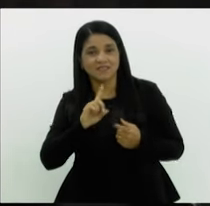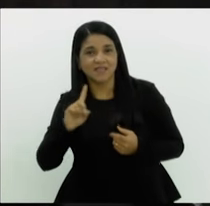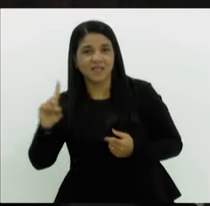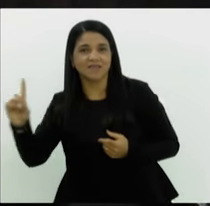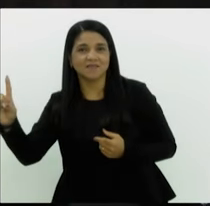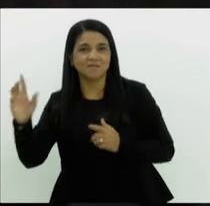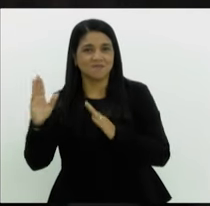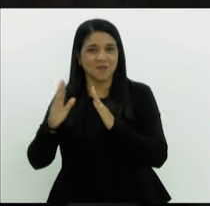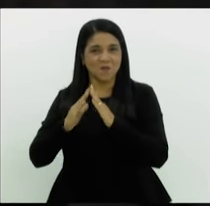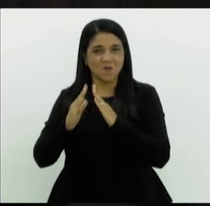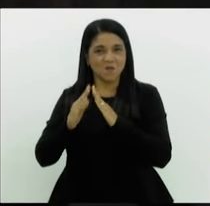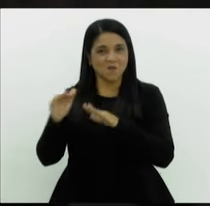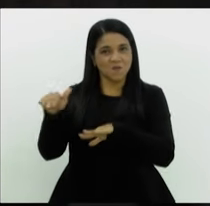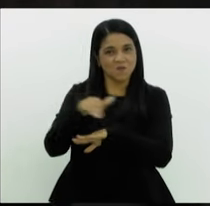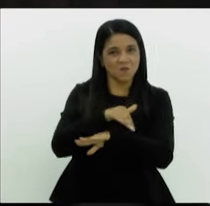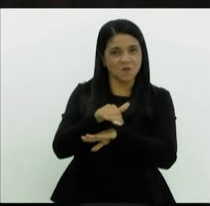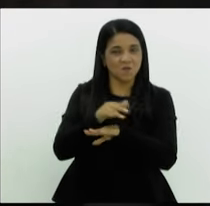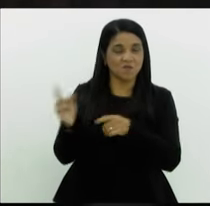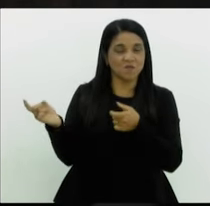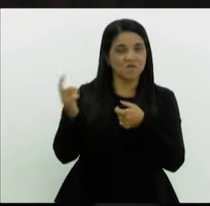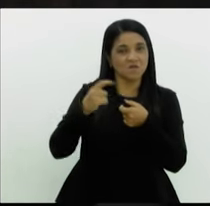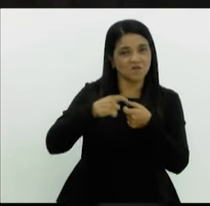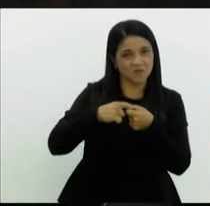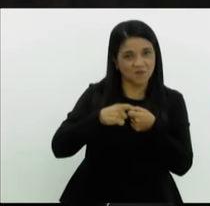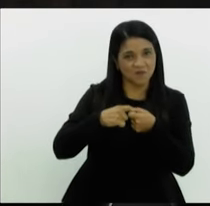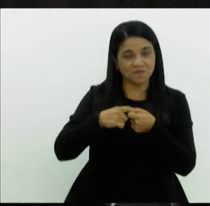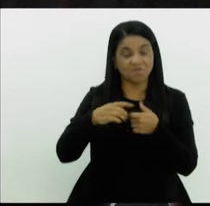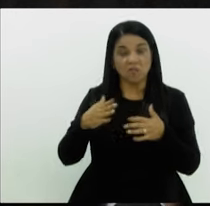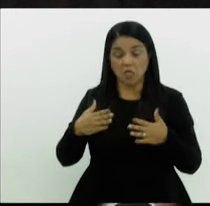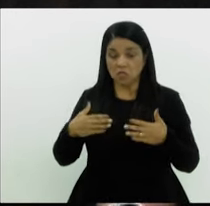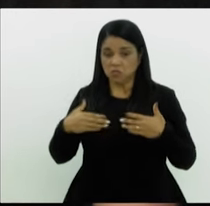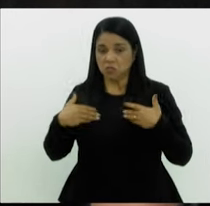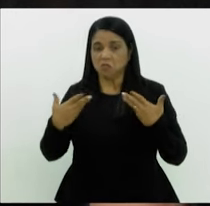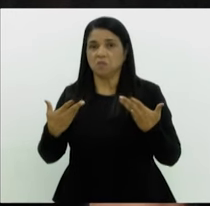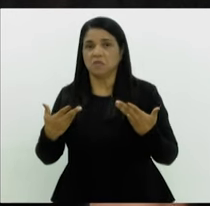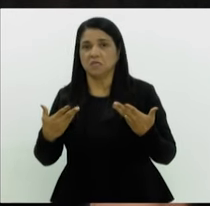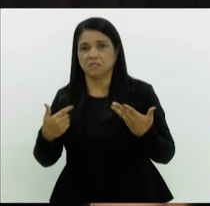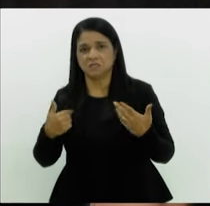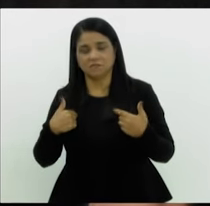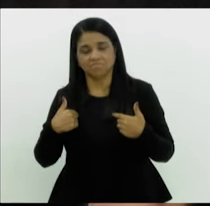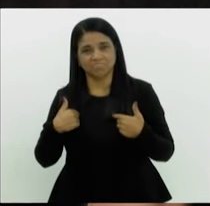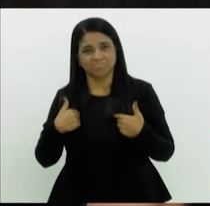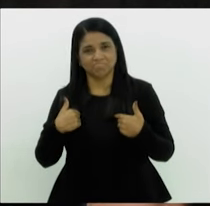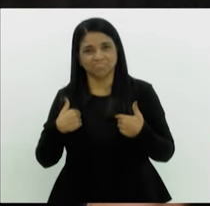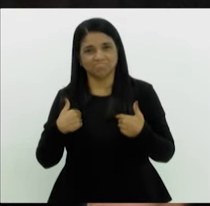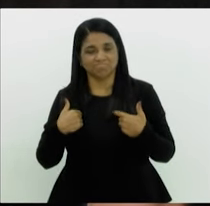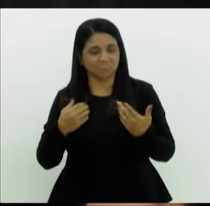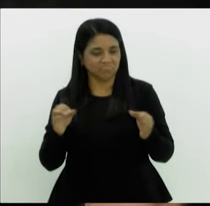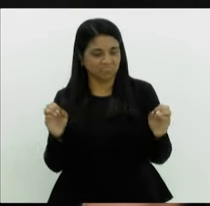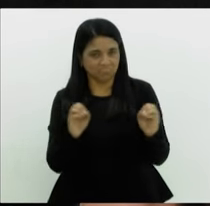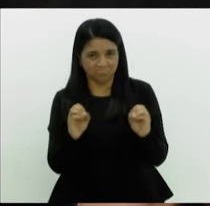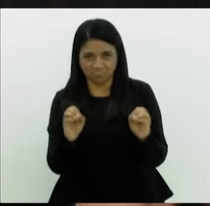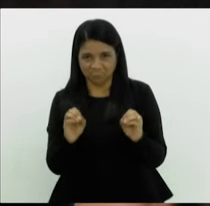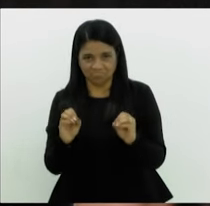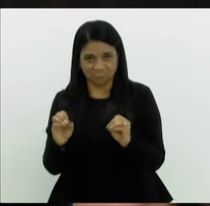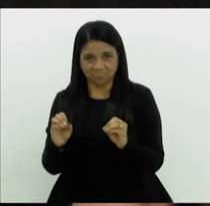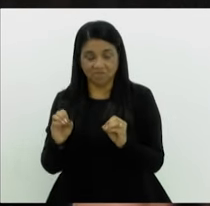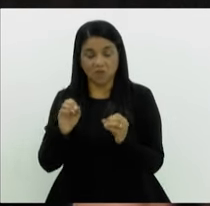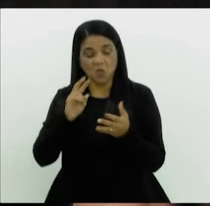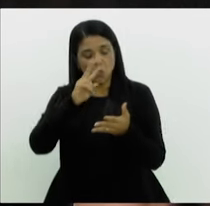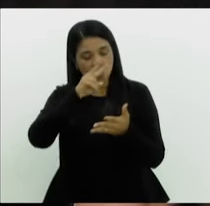E qual não foi a minha surpresa, para ser muito sincera, nenhuma, ao ler